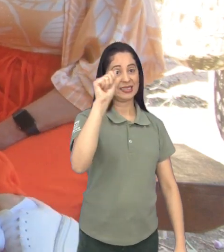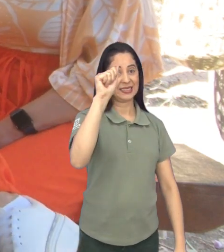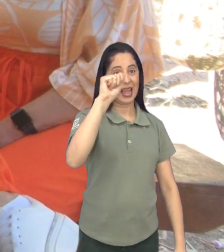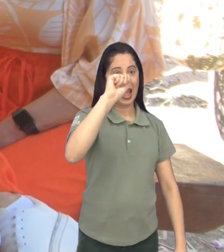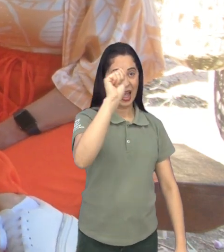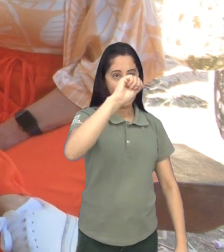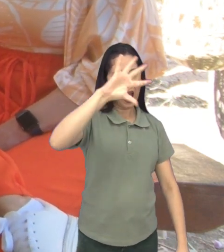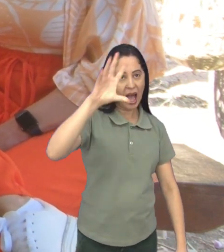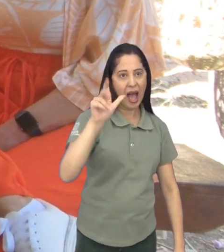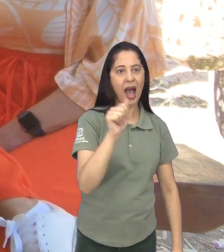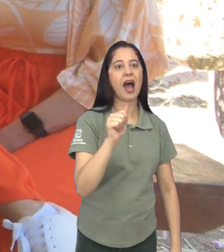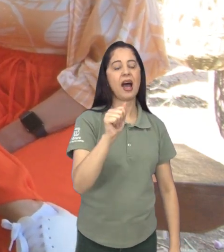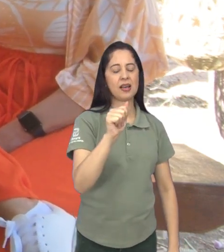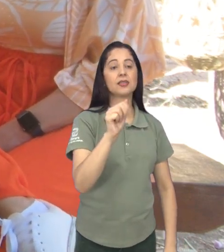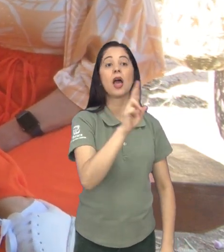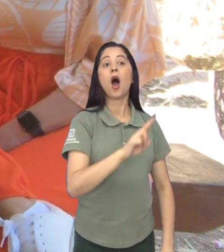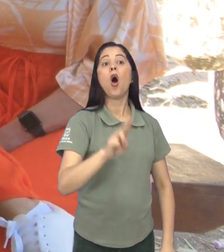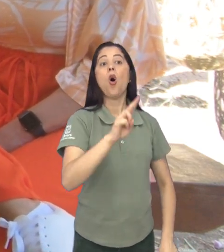né?